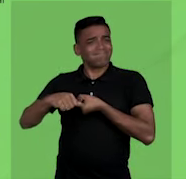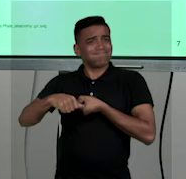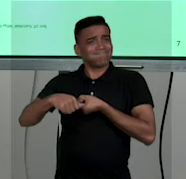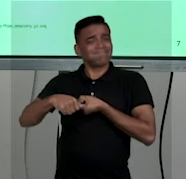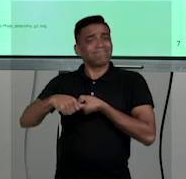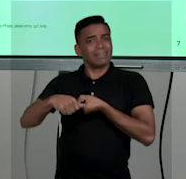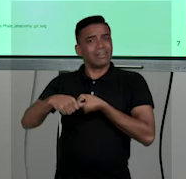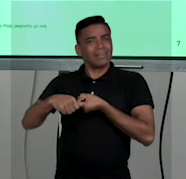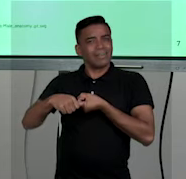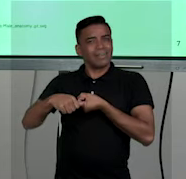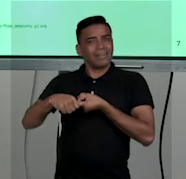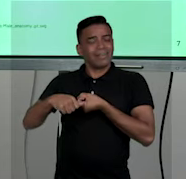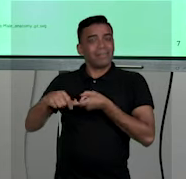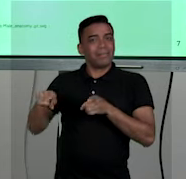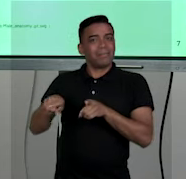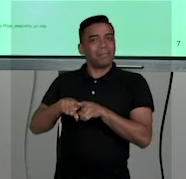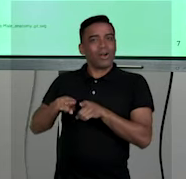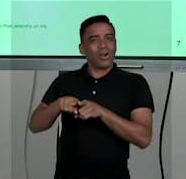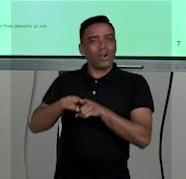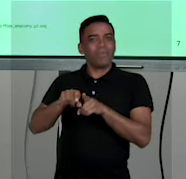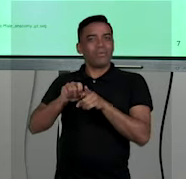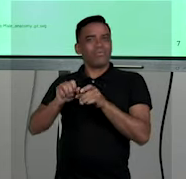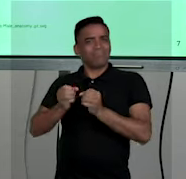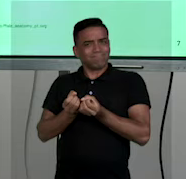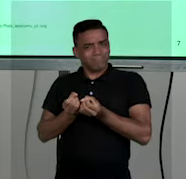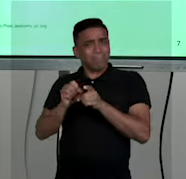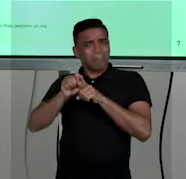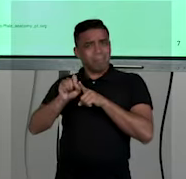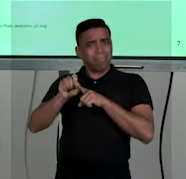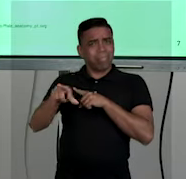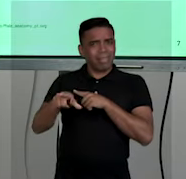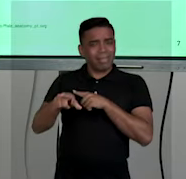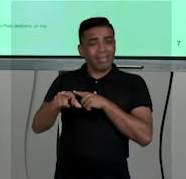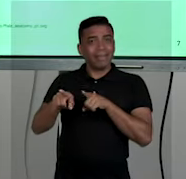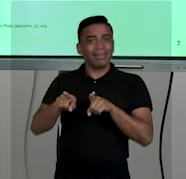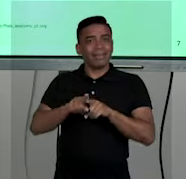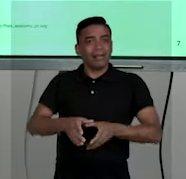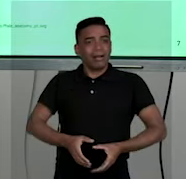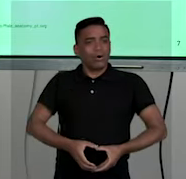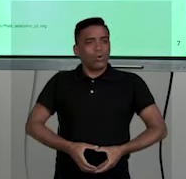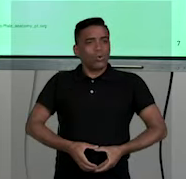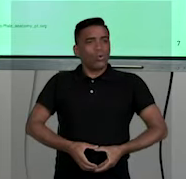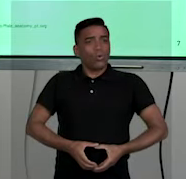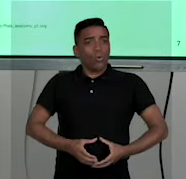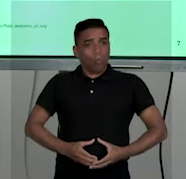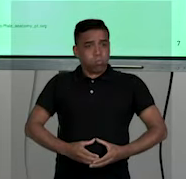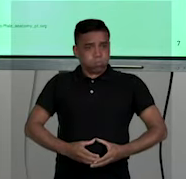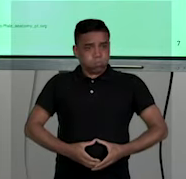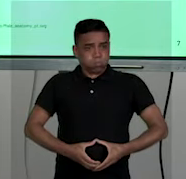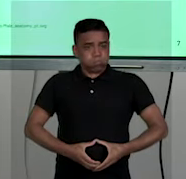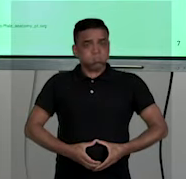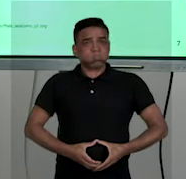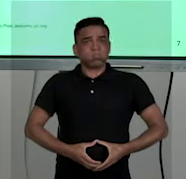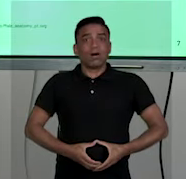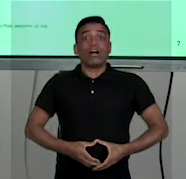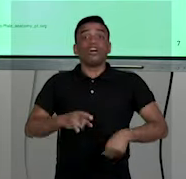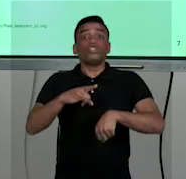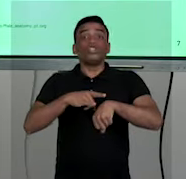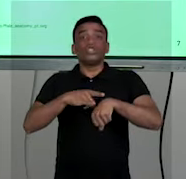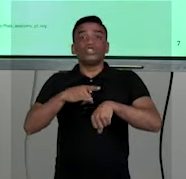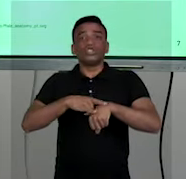a vesícula seminal, nós vamos ter a bexiga aqui em cima, um órgão oco,